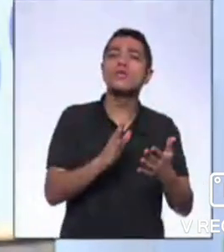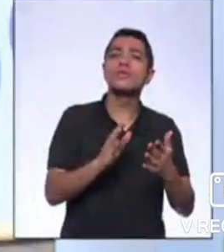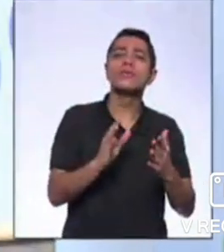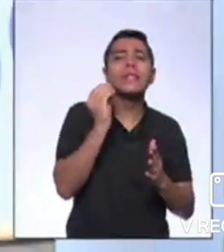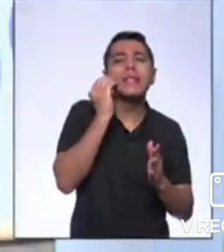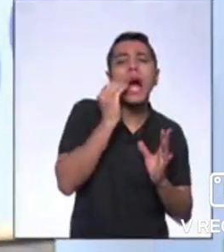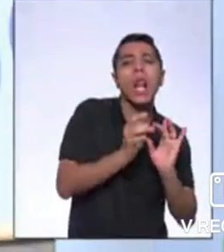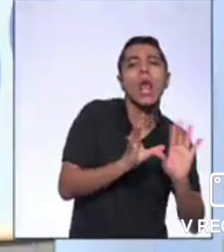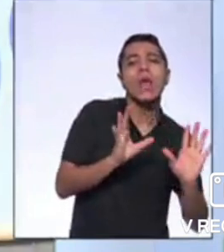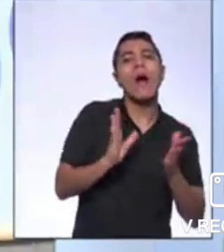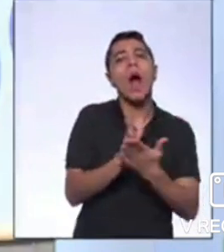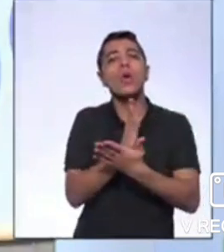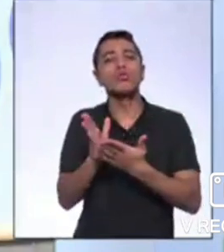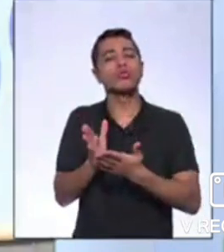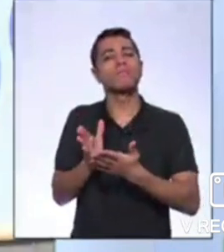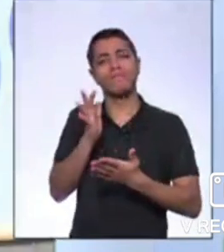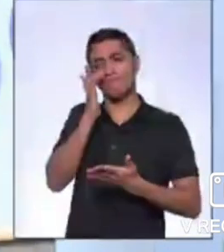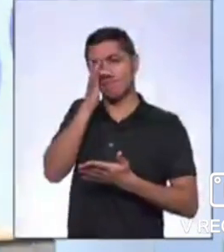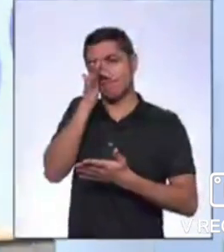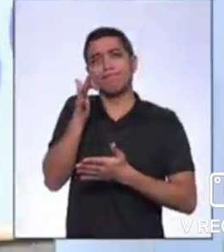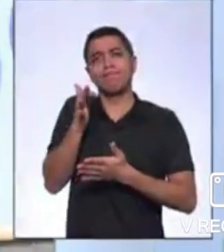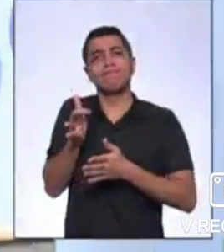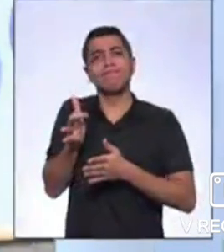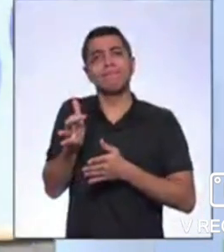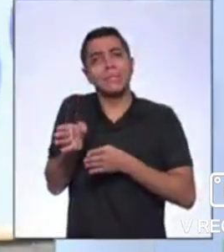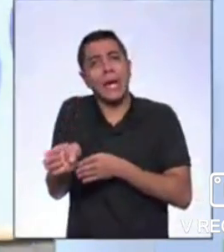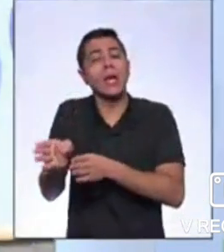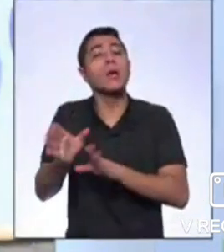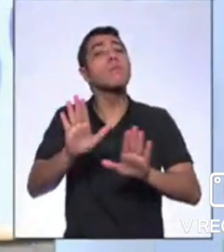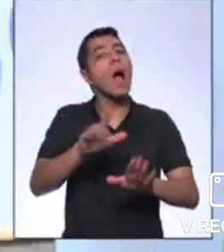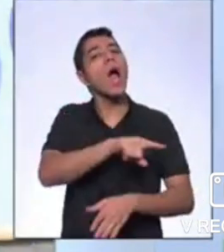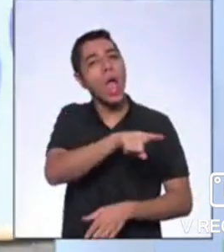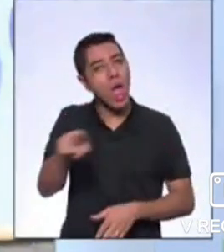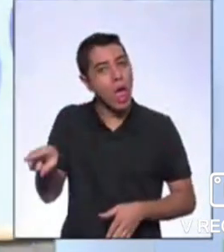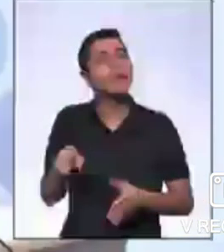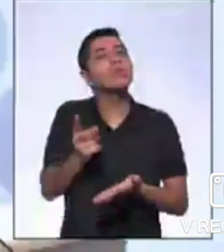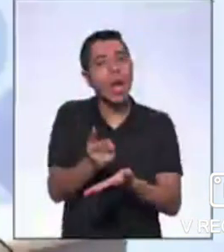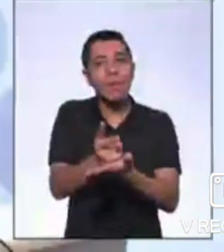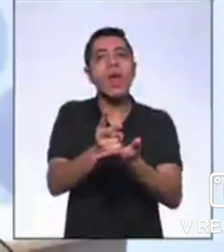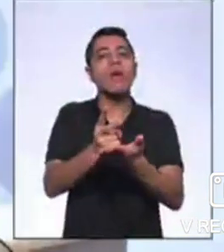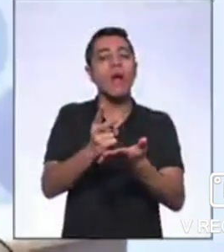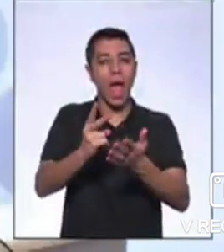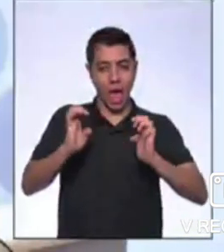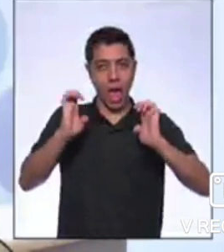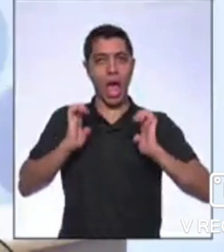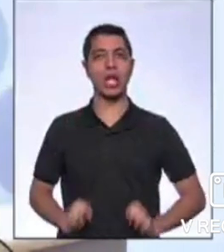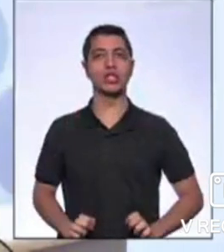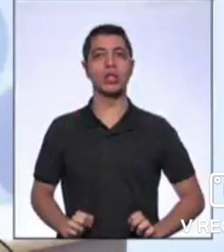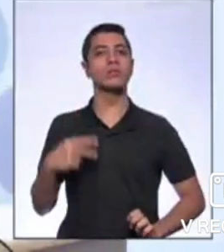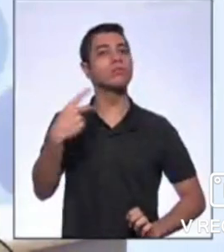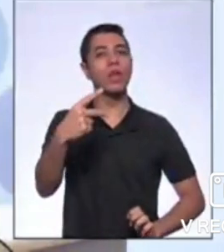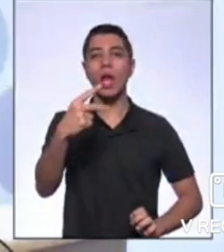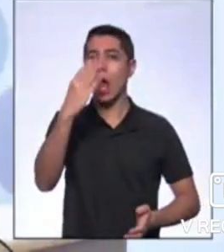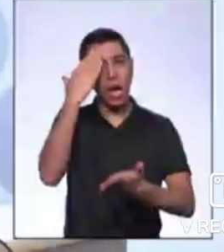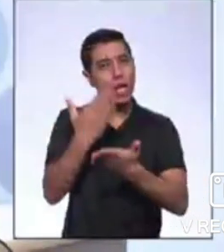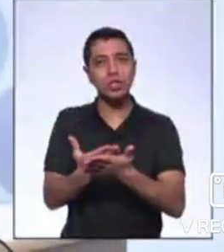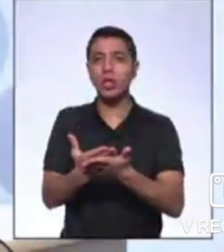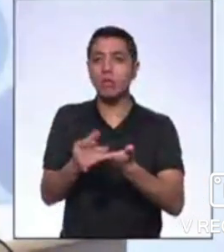manter uma fidelidade ética àquilo que eles acreditam como correto. Pois é, exatamente. O que não significa